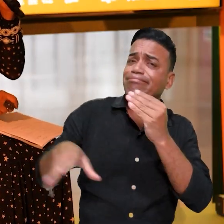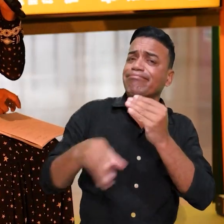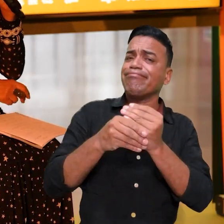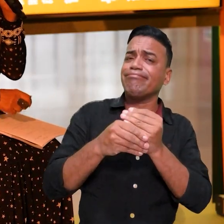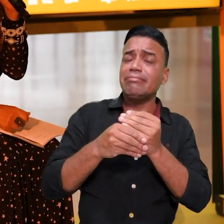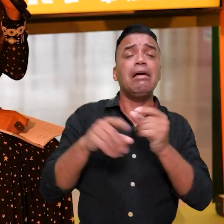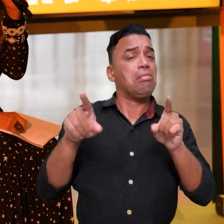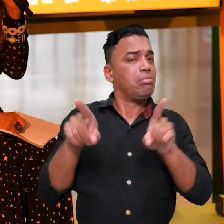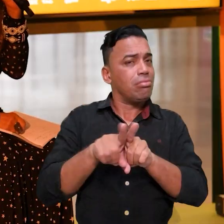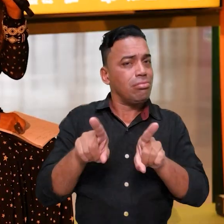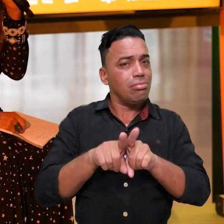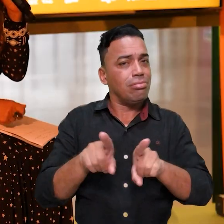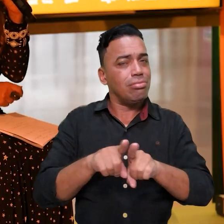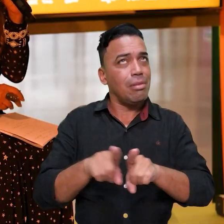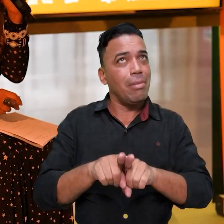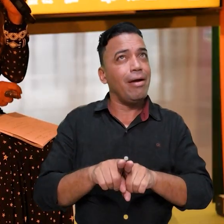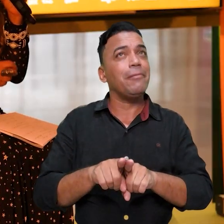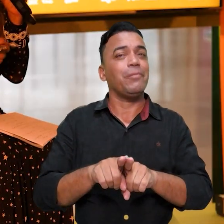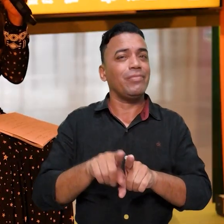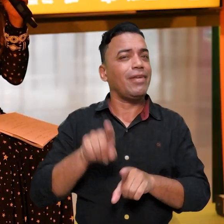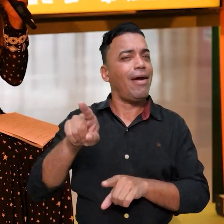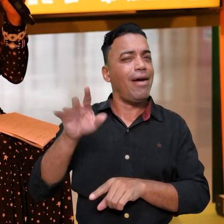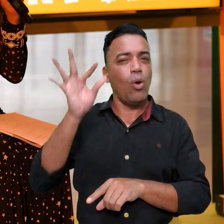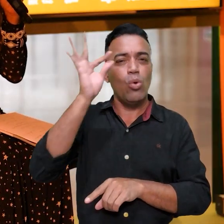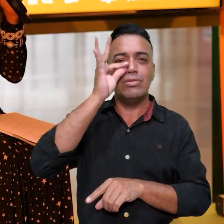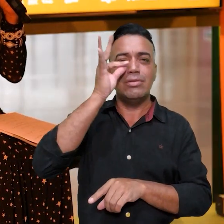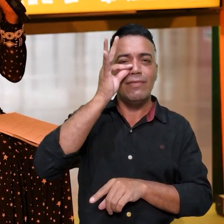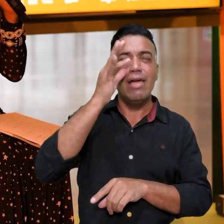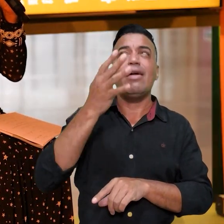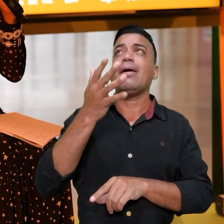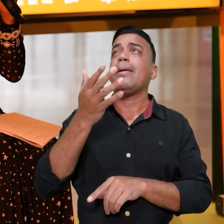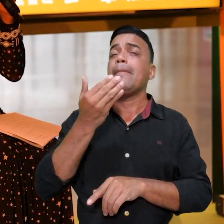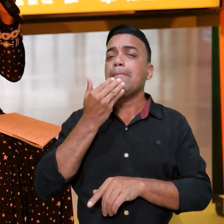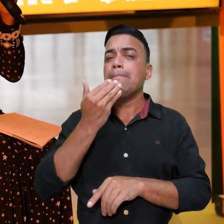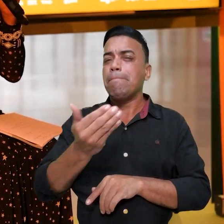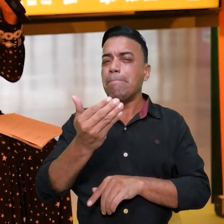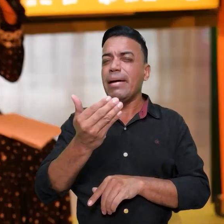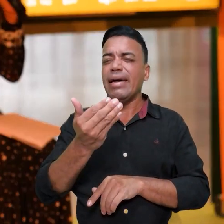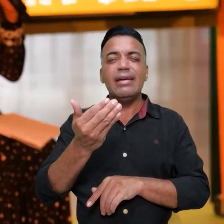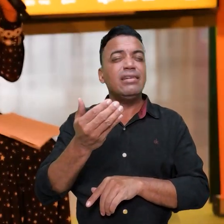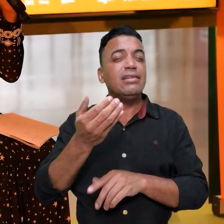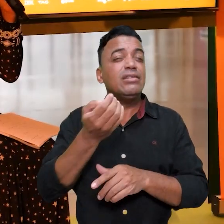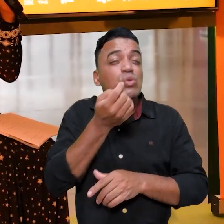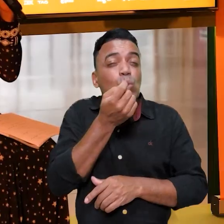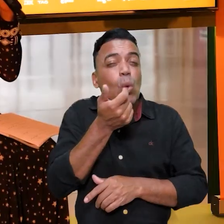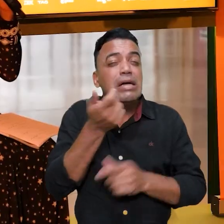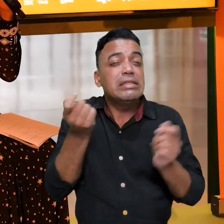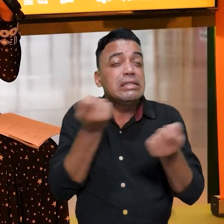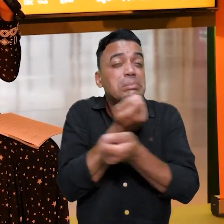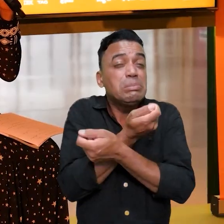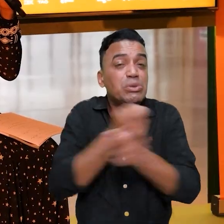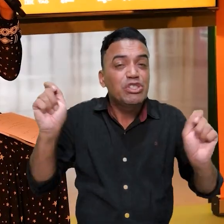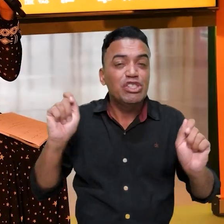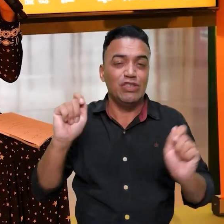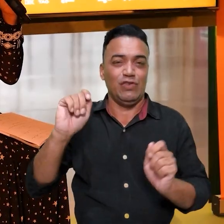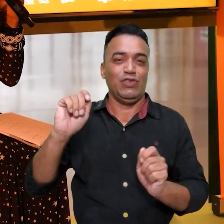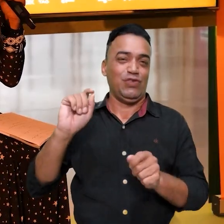que também ela pede uma coisa quase impossível,